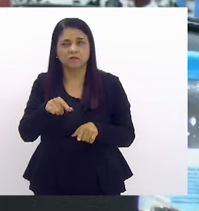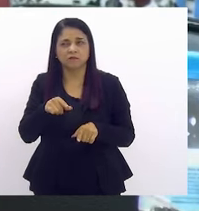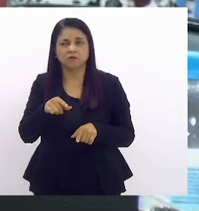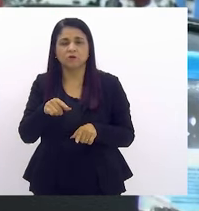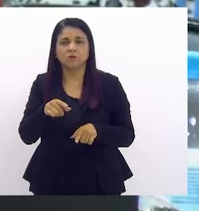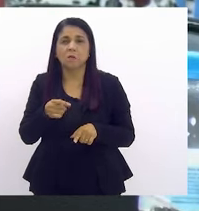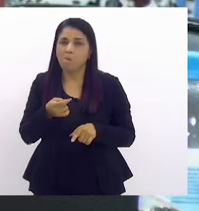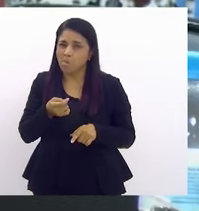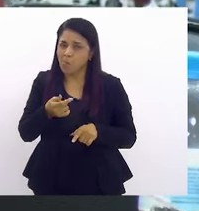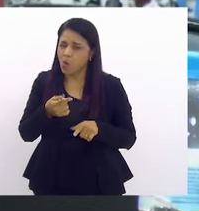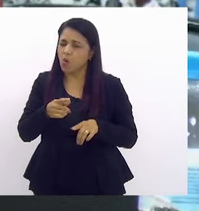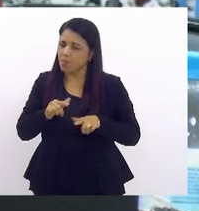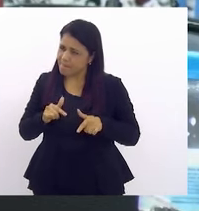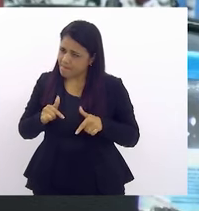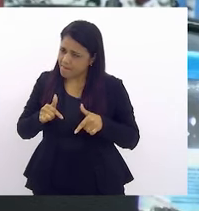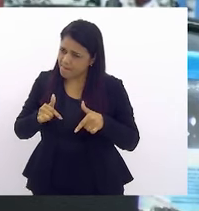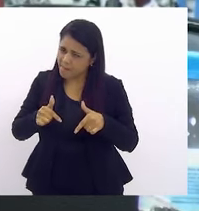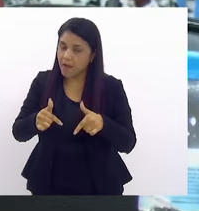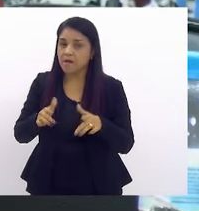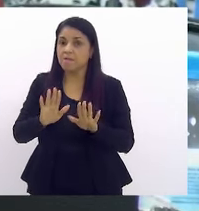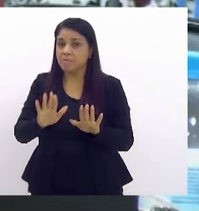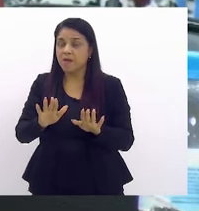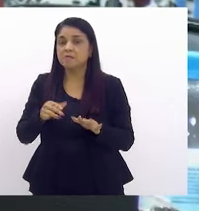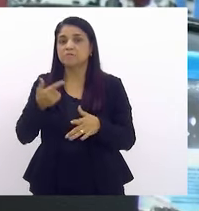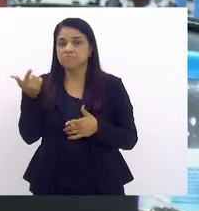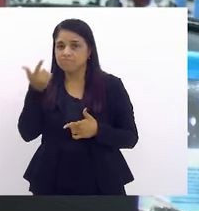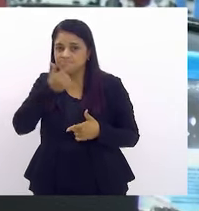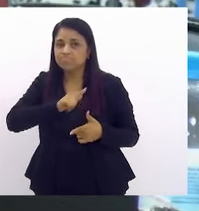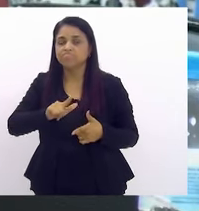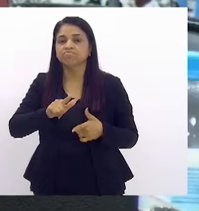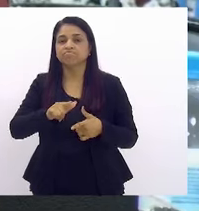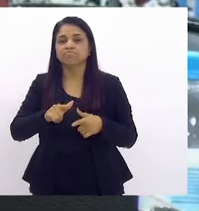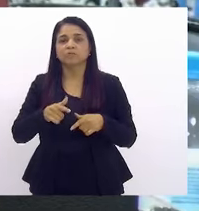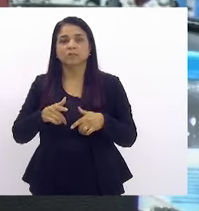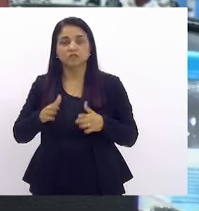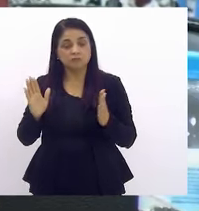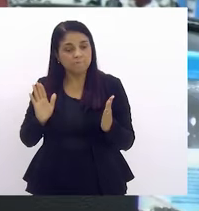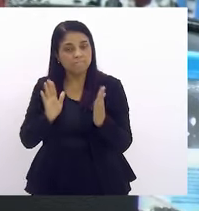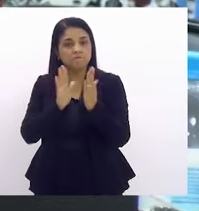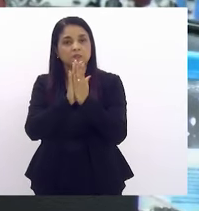incipientes, mas que estão acontecendo, de enfrentamento de poderes